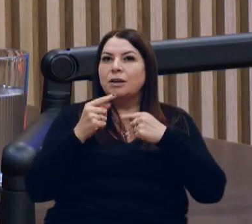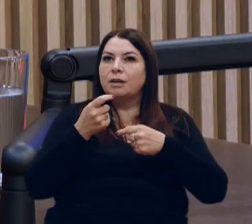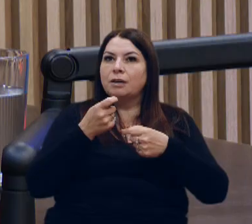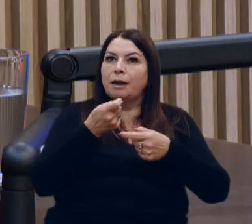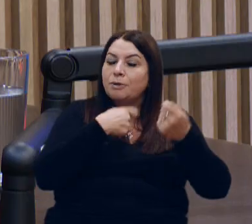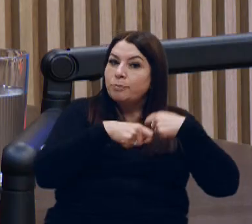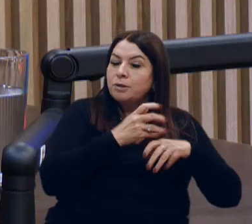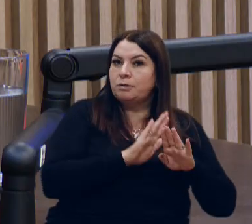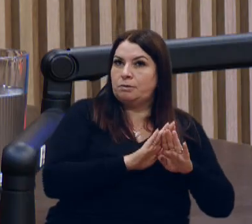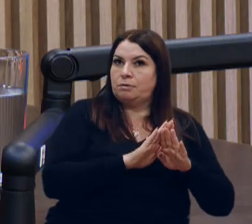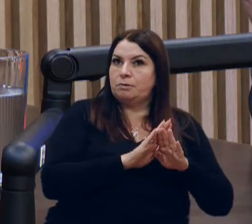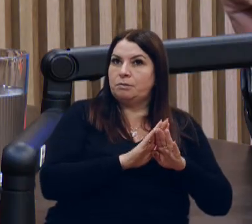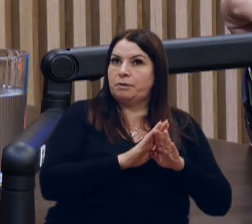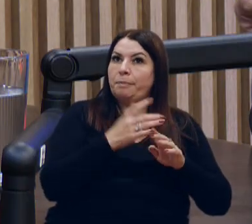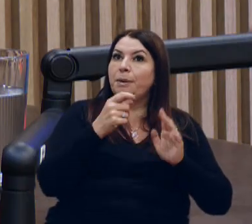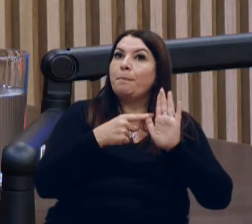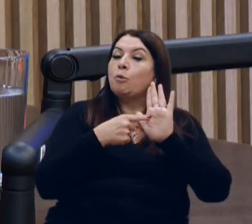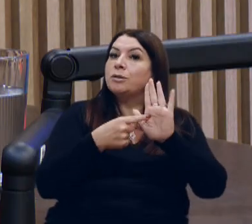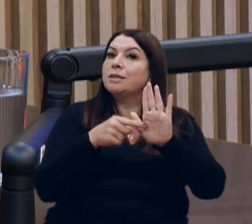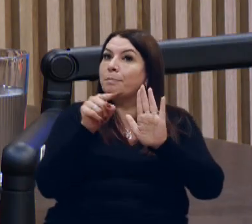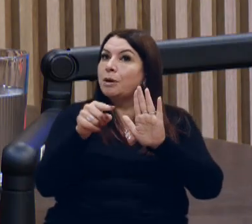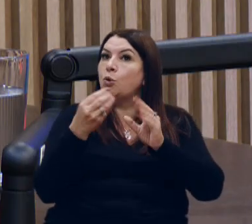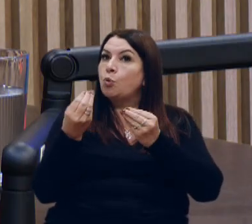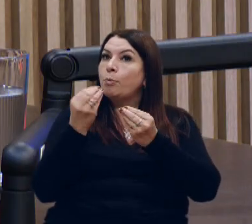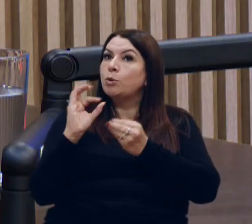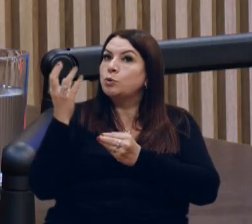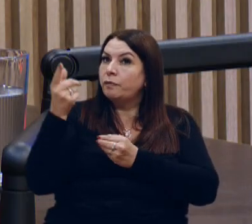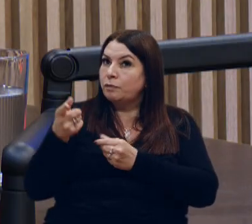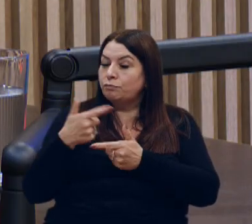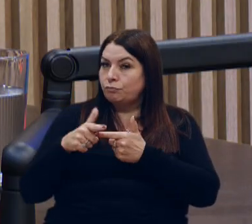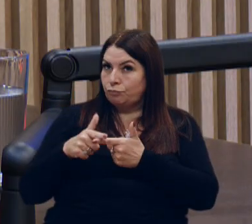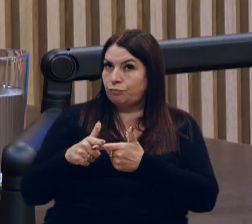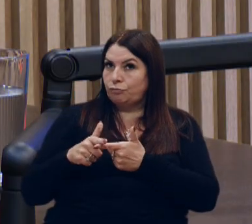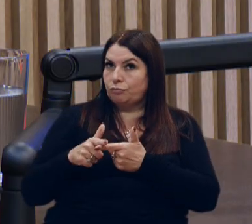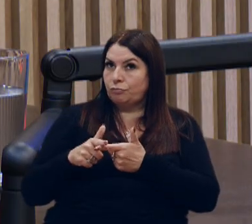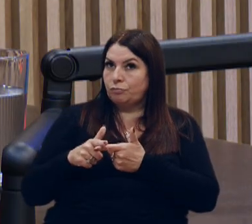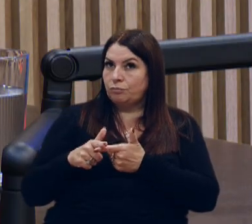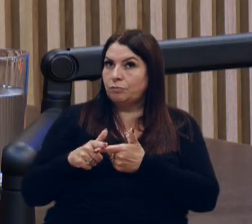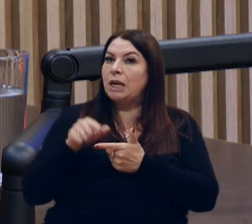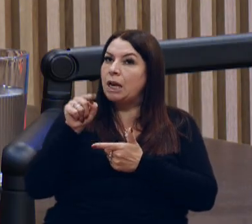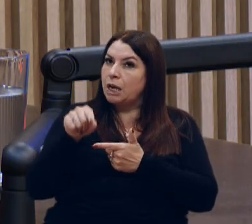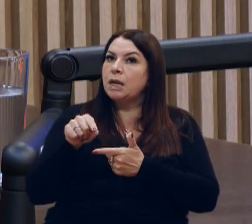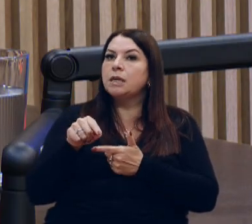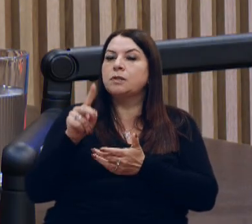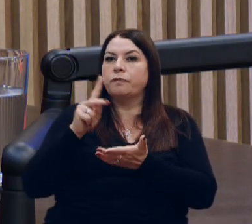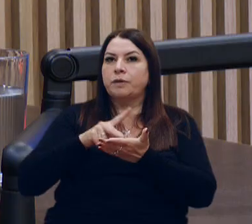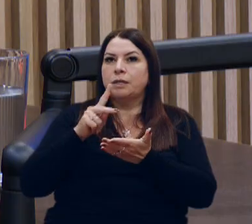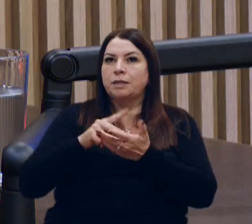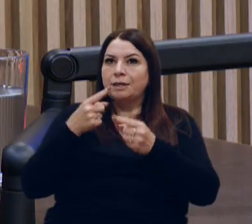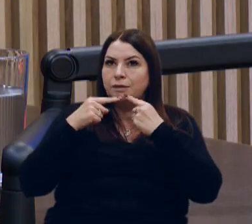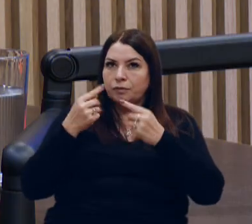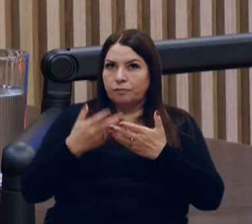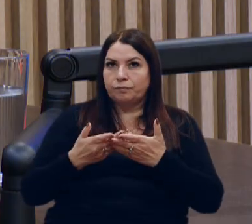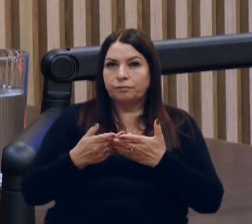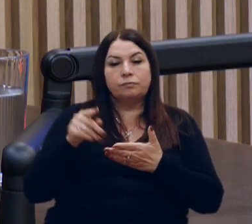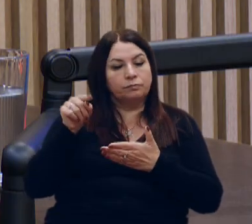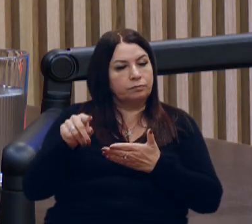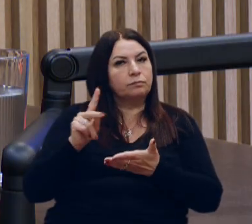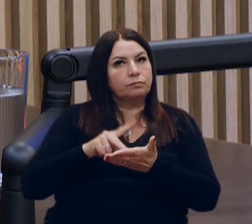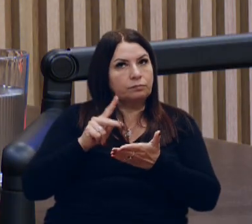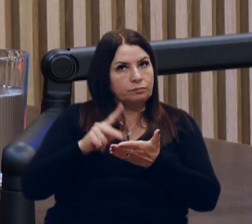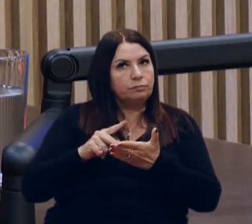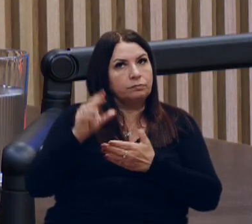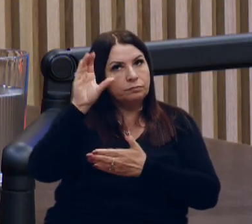administrador. A gente deve mostrar para ele como resolveria o problema. Esse é o verdadeiro crítico. Esse é o